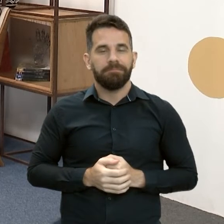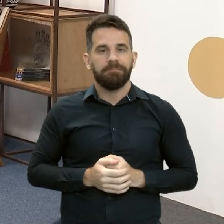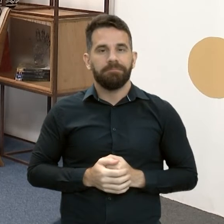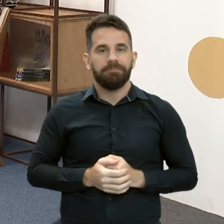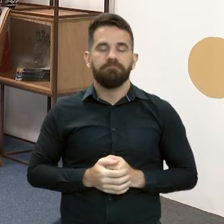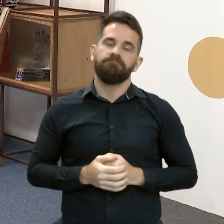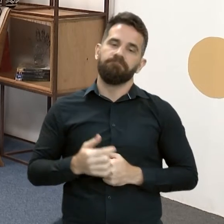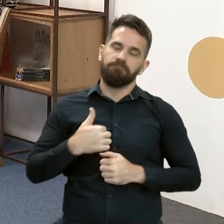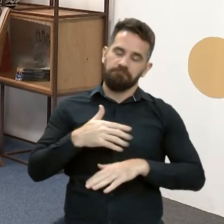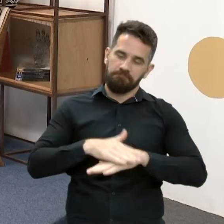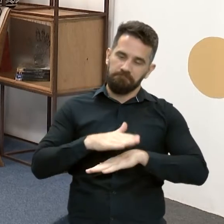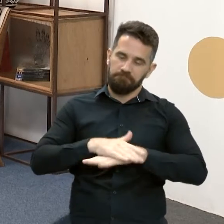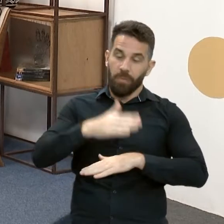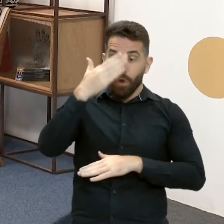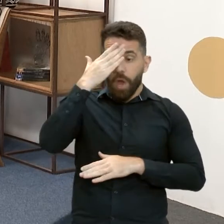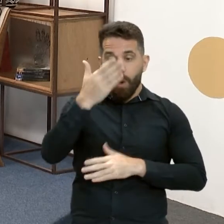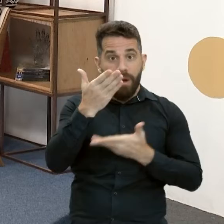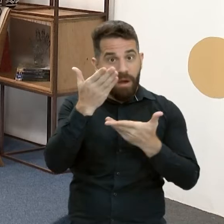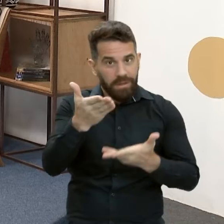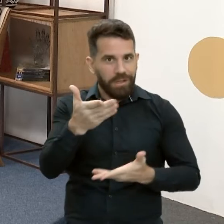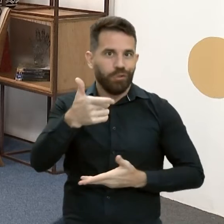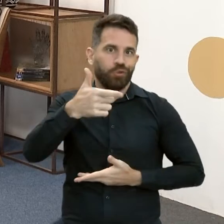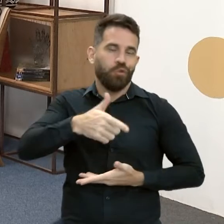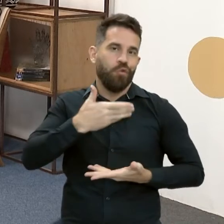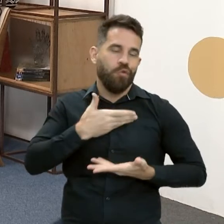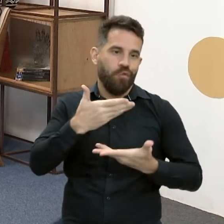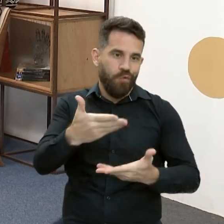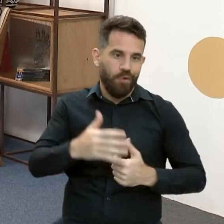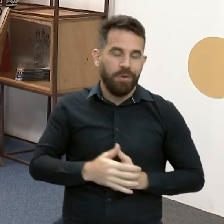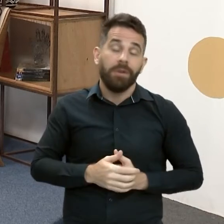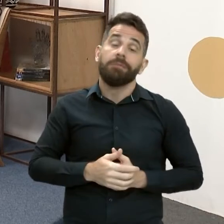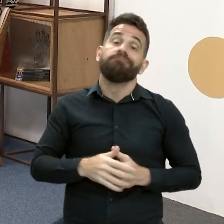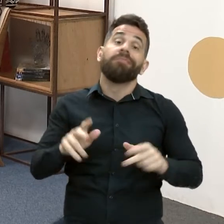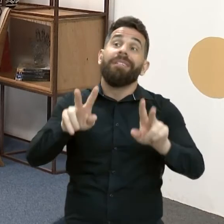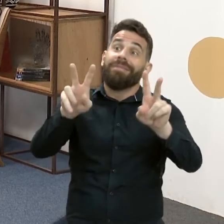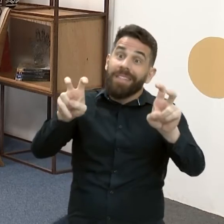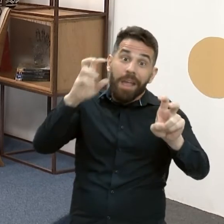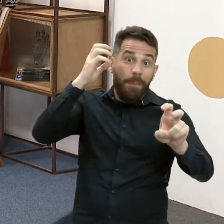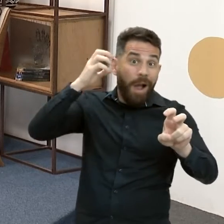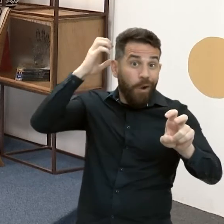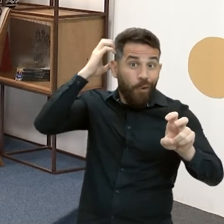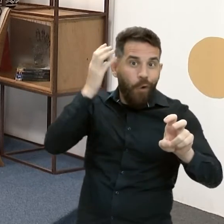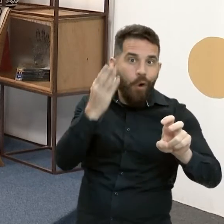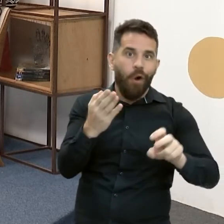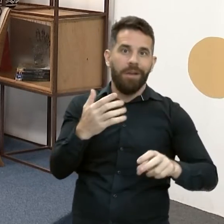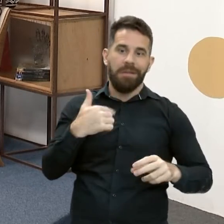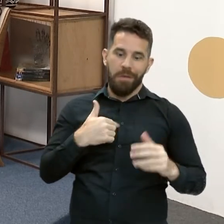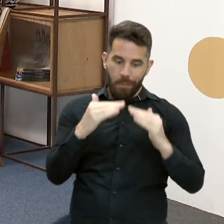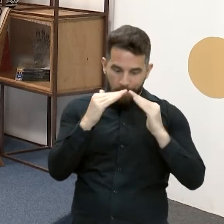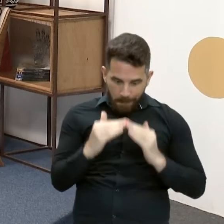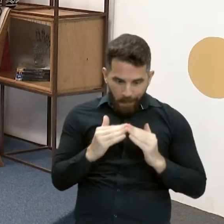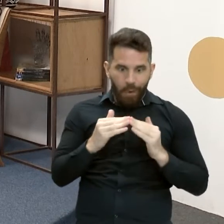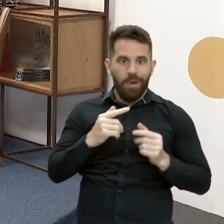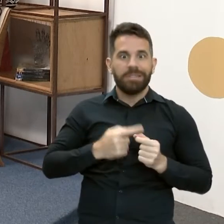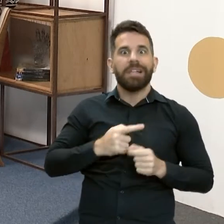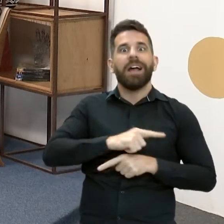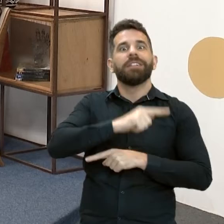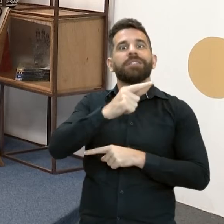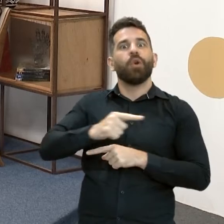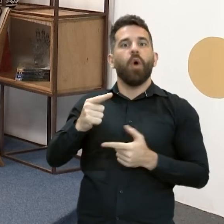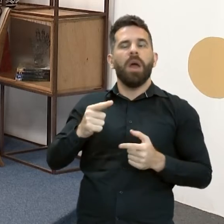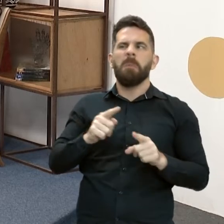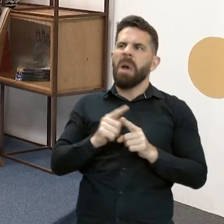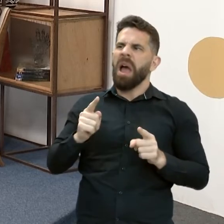Eu que agradeço mais uma vez. Assim, falar de Cora, estando na cidade de Cora ou não, é